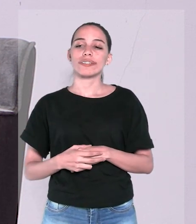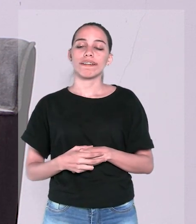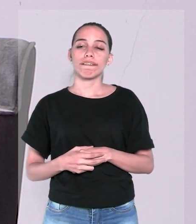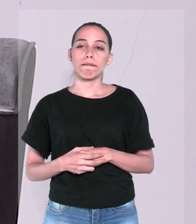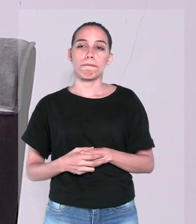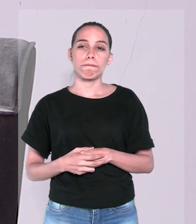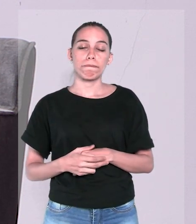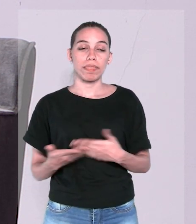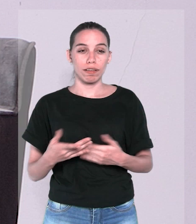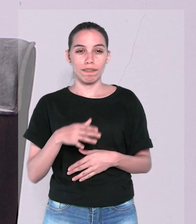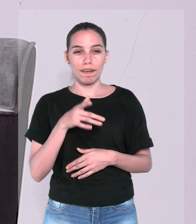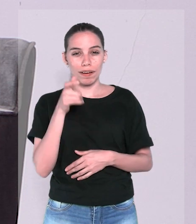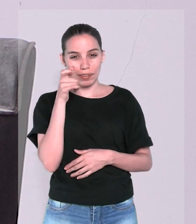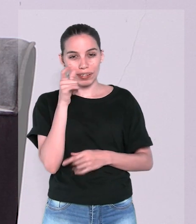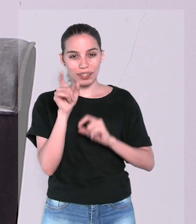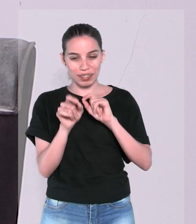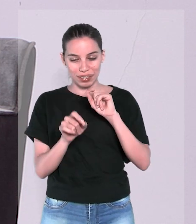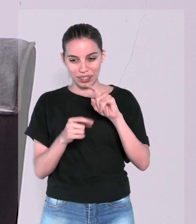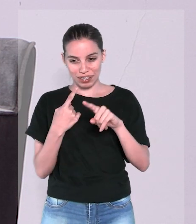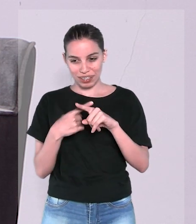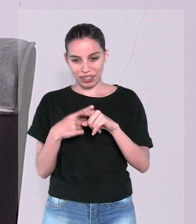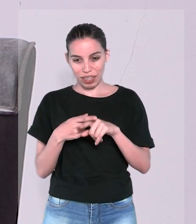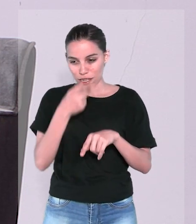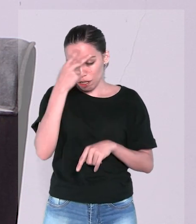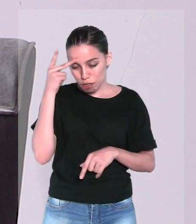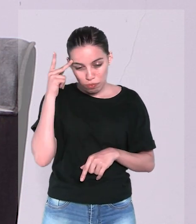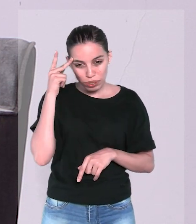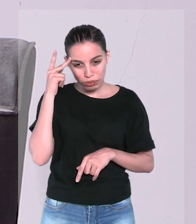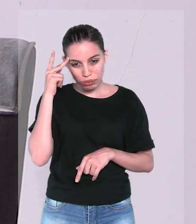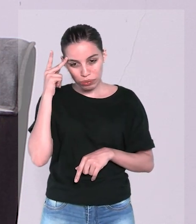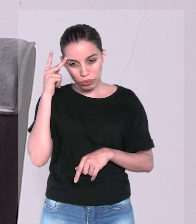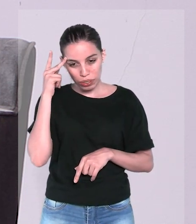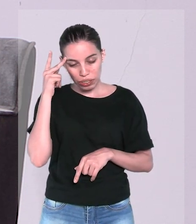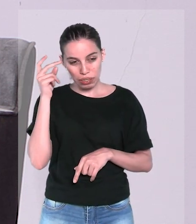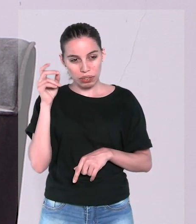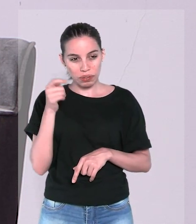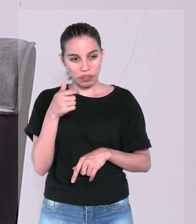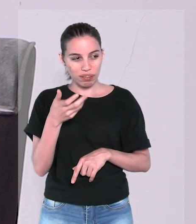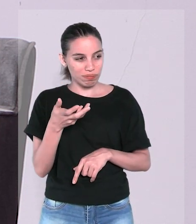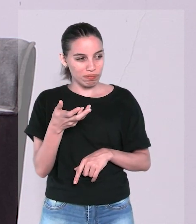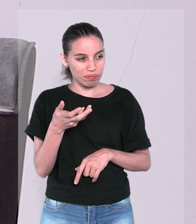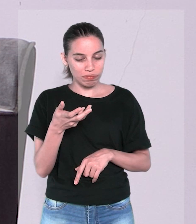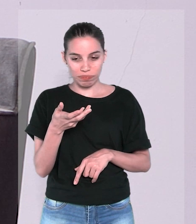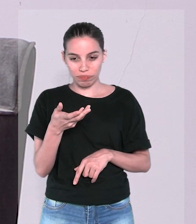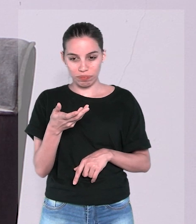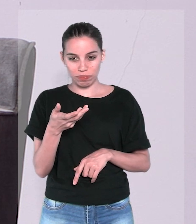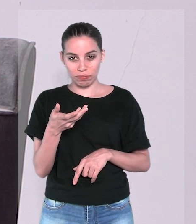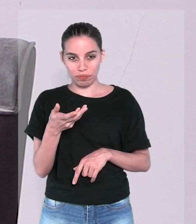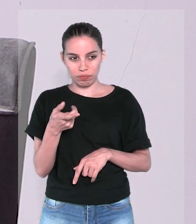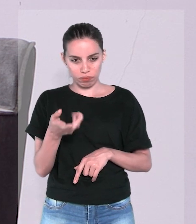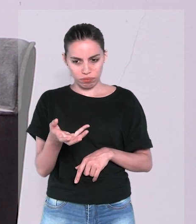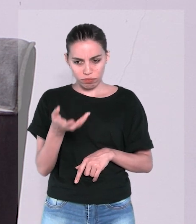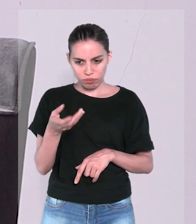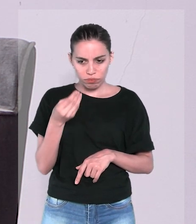Eu proponho na linha da experiência. É possível trabalhar as emoções não tentando controlá-las, mas tentando